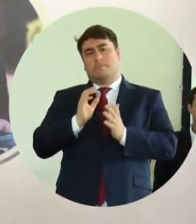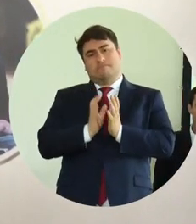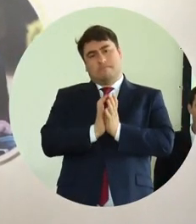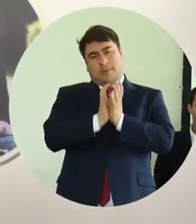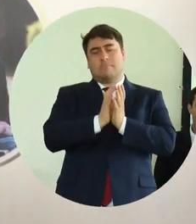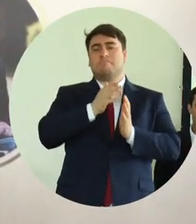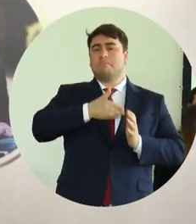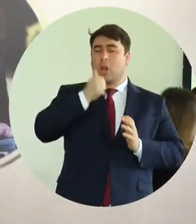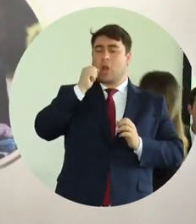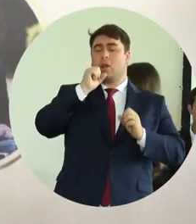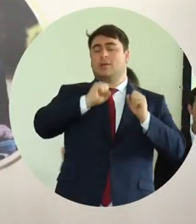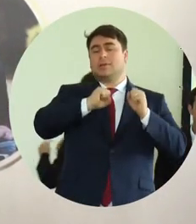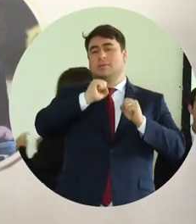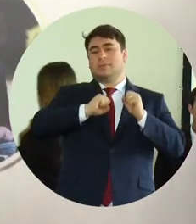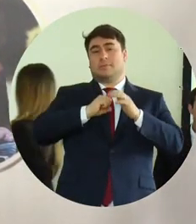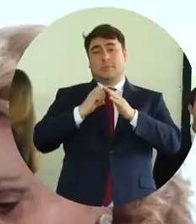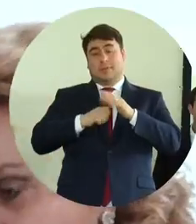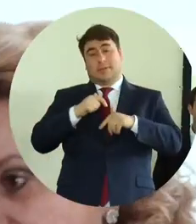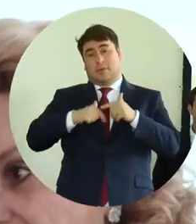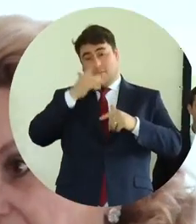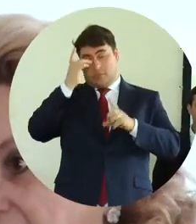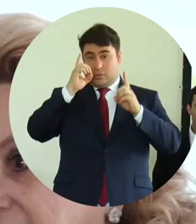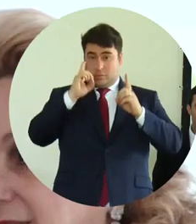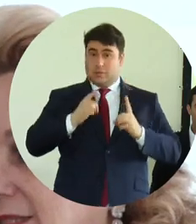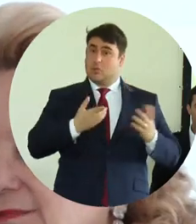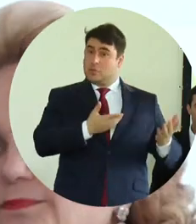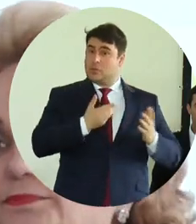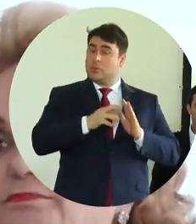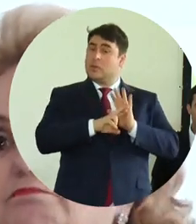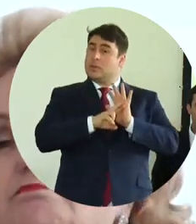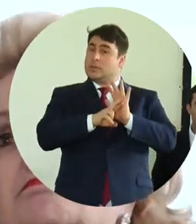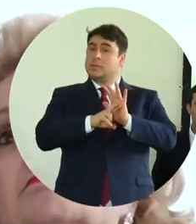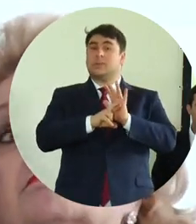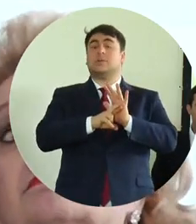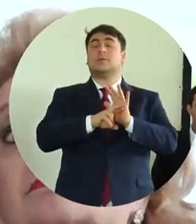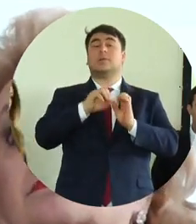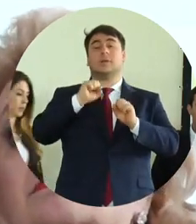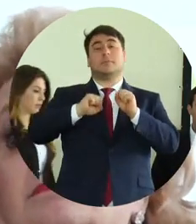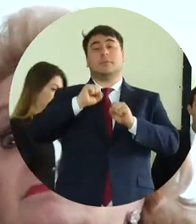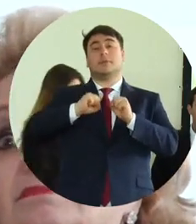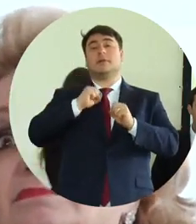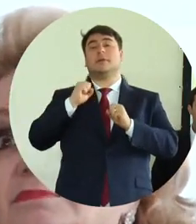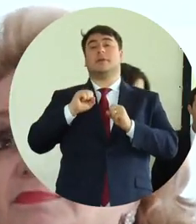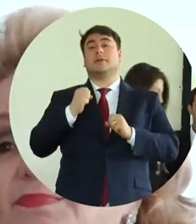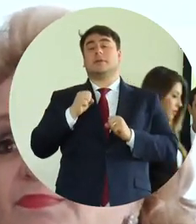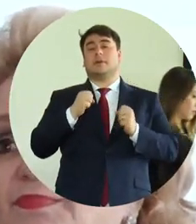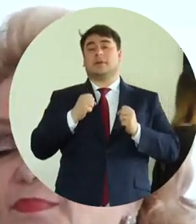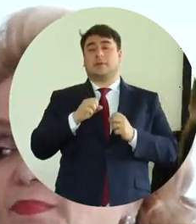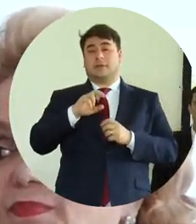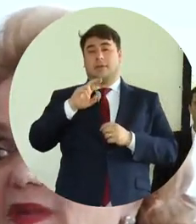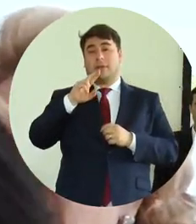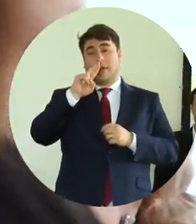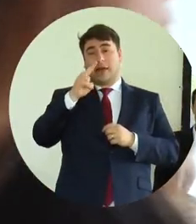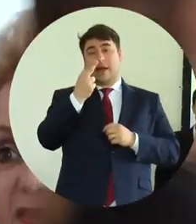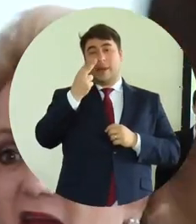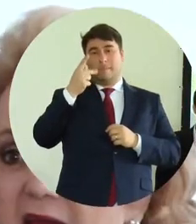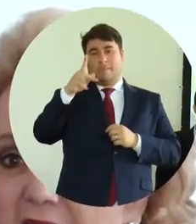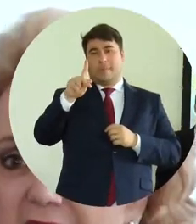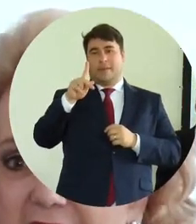para Trabalhadores com Deficiência, convidamos o representante da empresa, Hewlett Packard